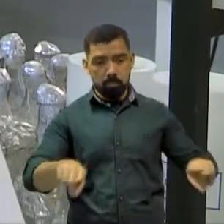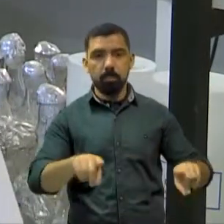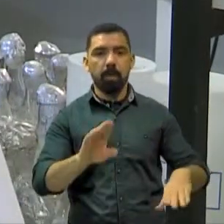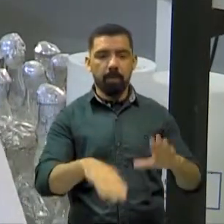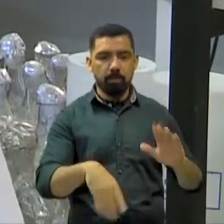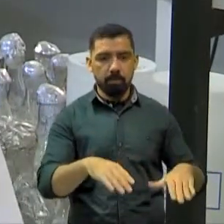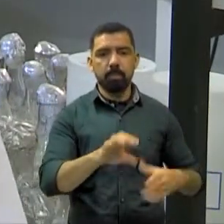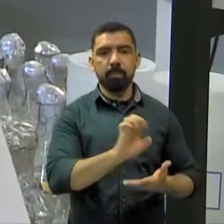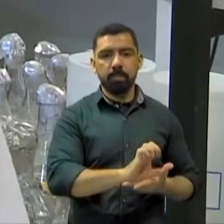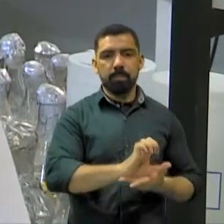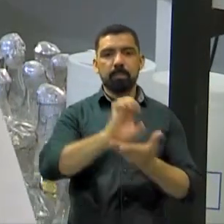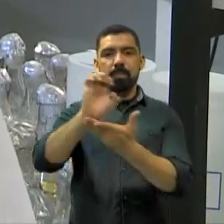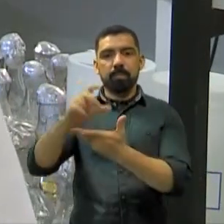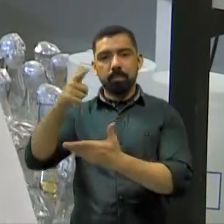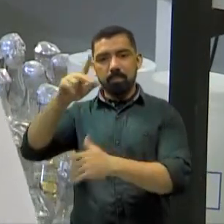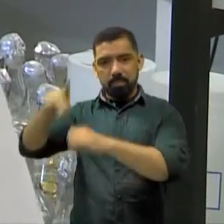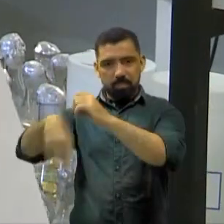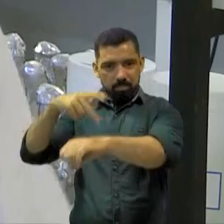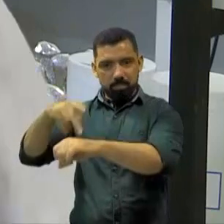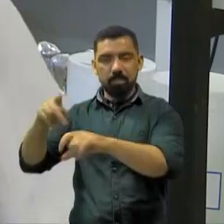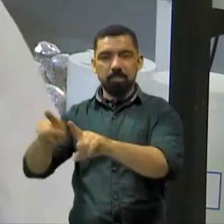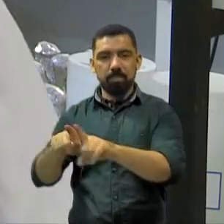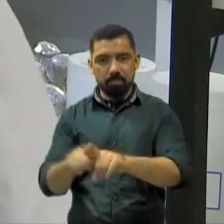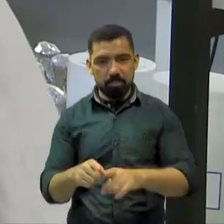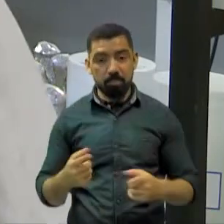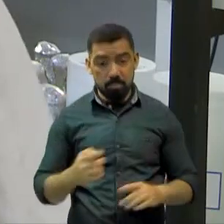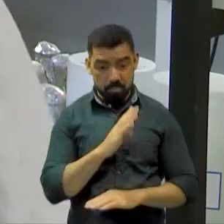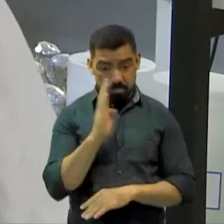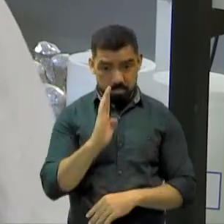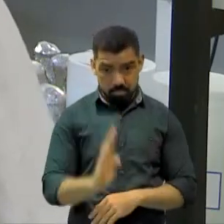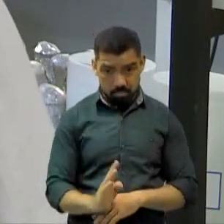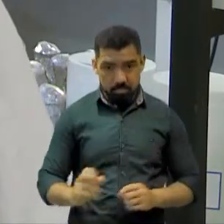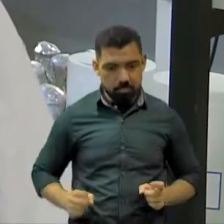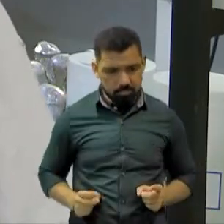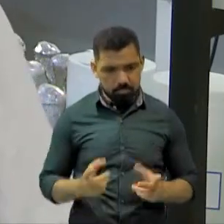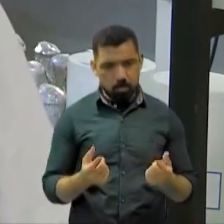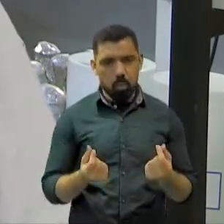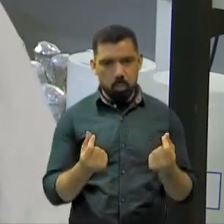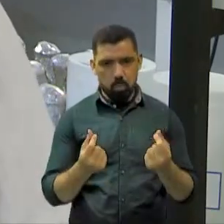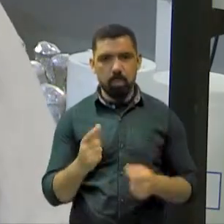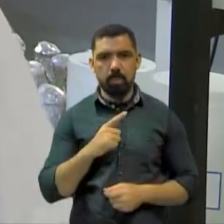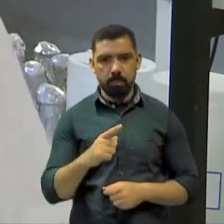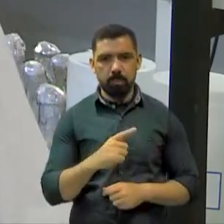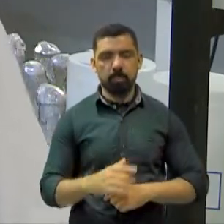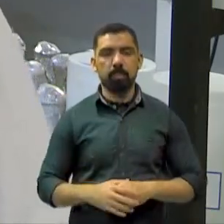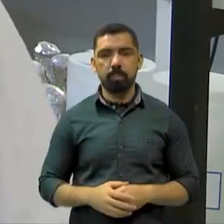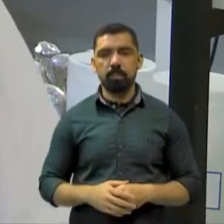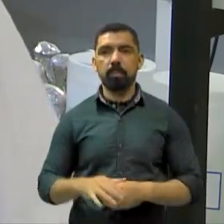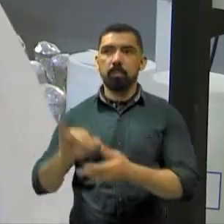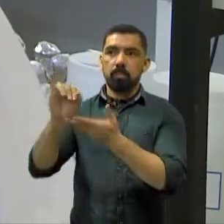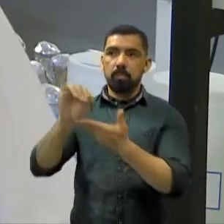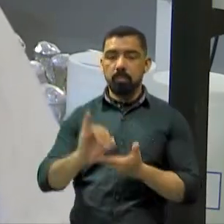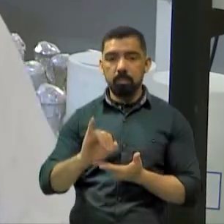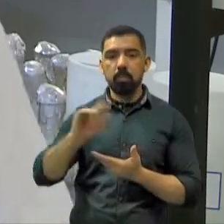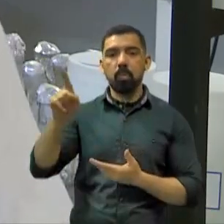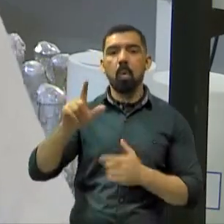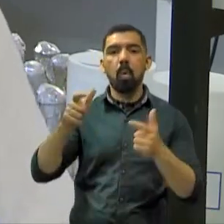vez mais o país gasta com importando esse material de outros países, né, principalmente da Rússia, da Ucrânia, né.